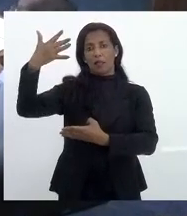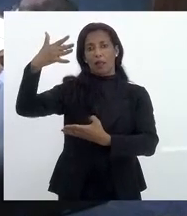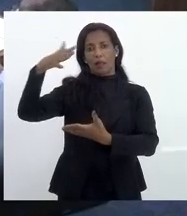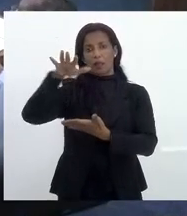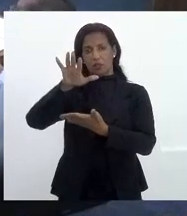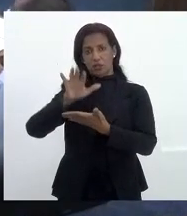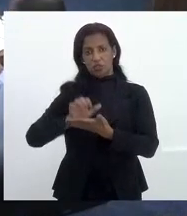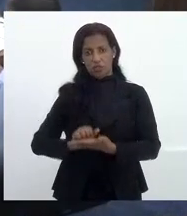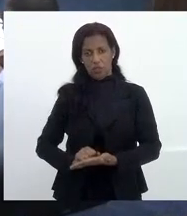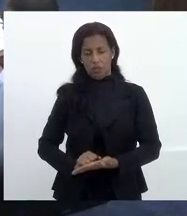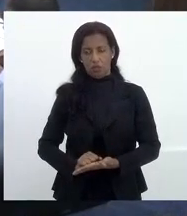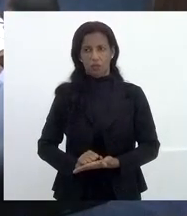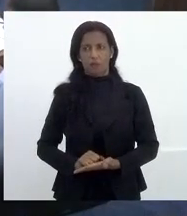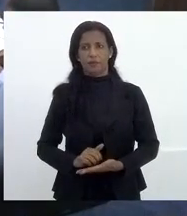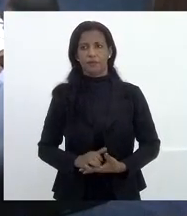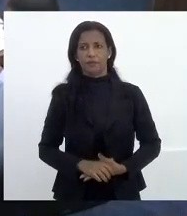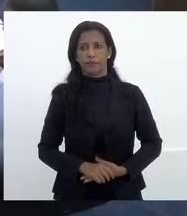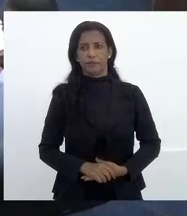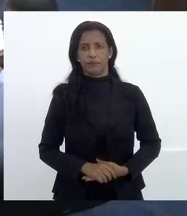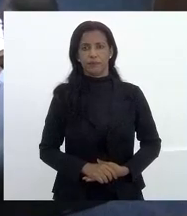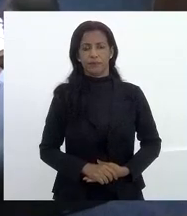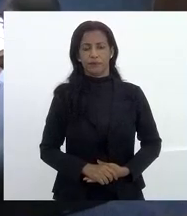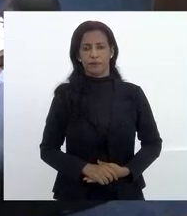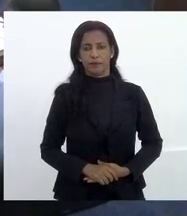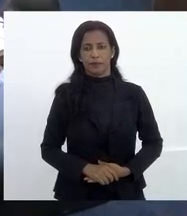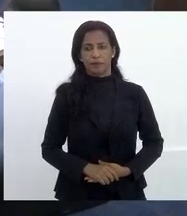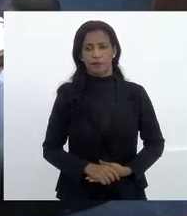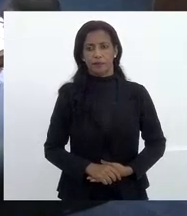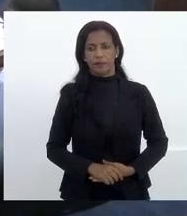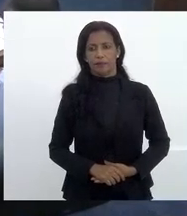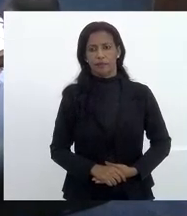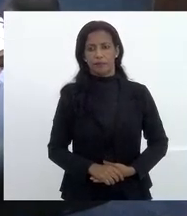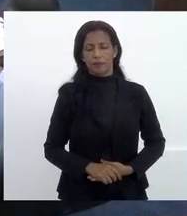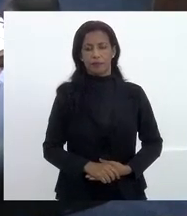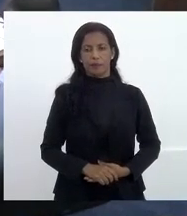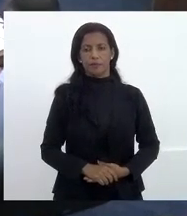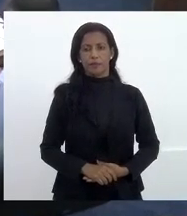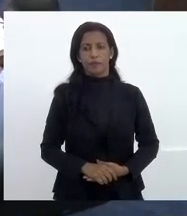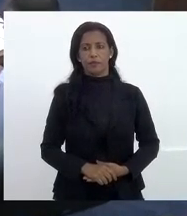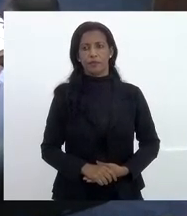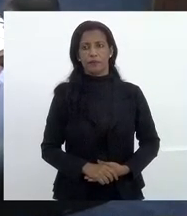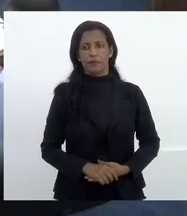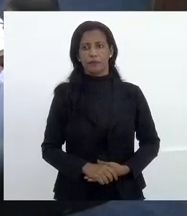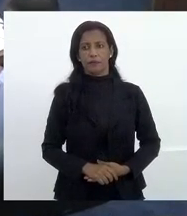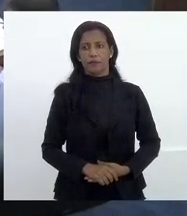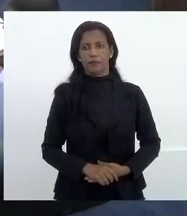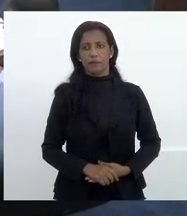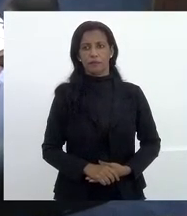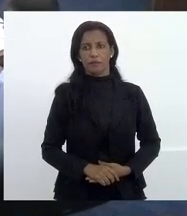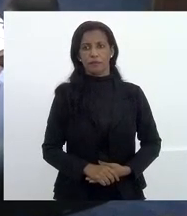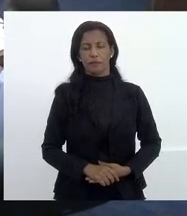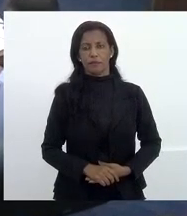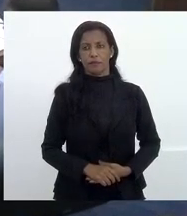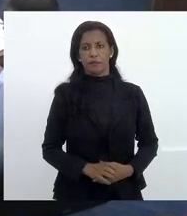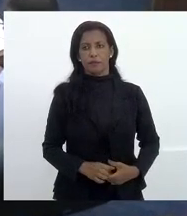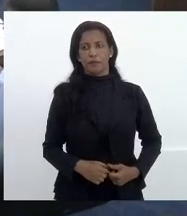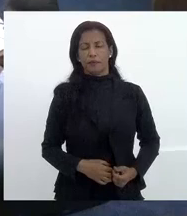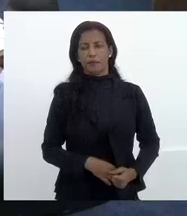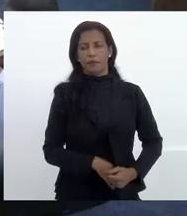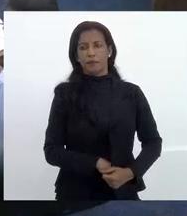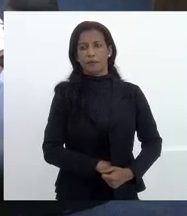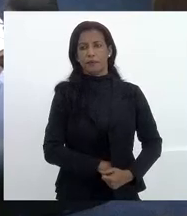do telão Ah tá você se alguém pode tirar do telão aí apresentação por favor